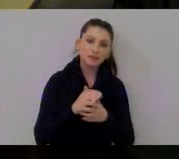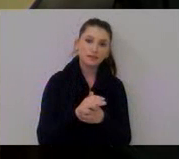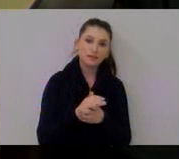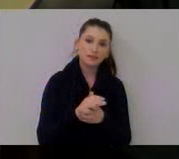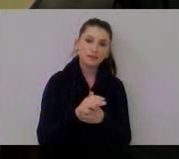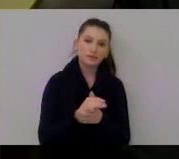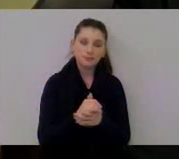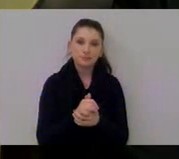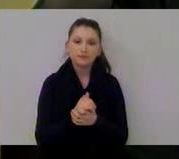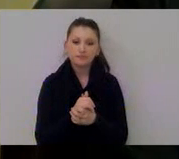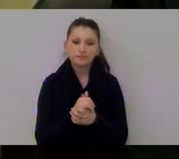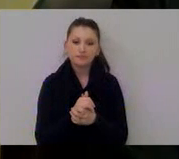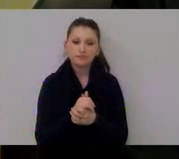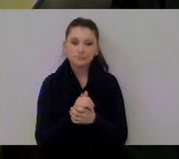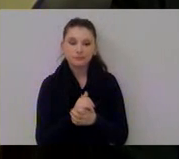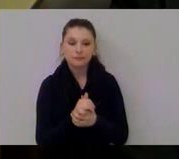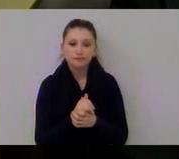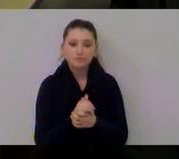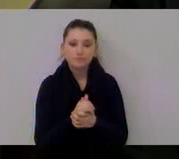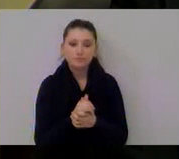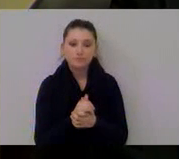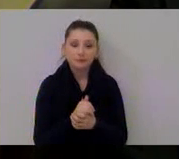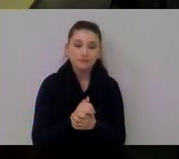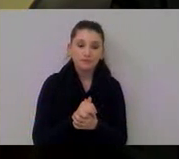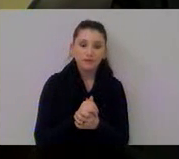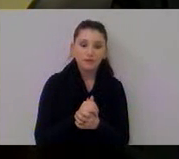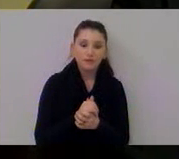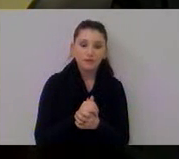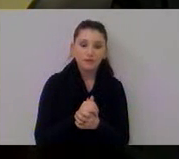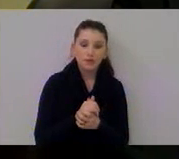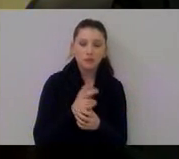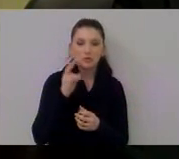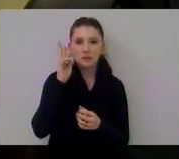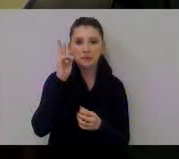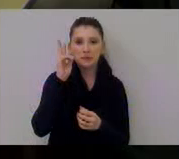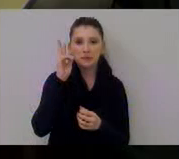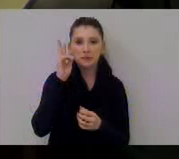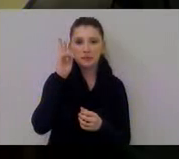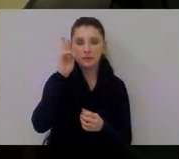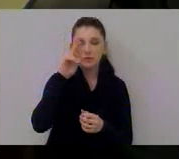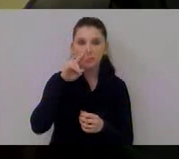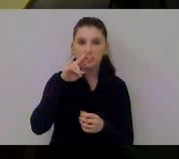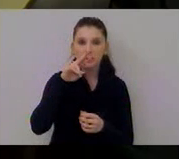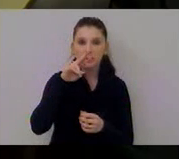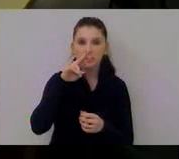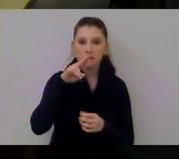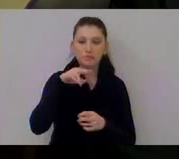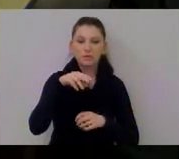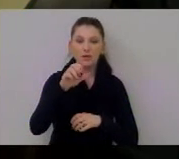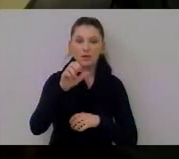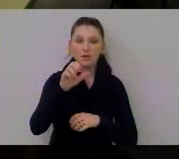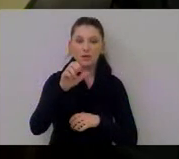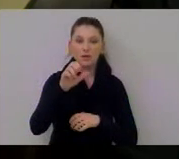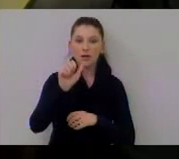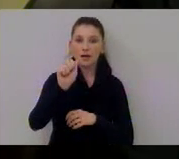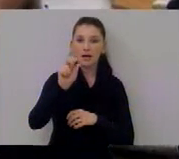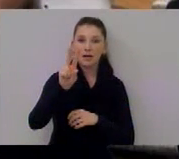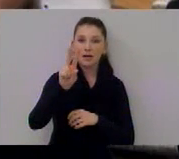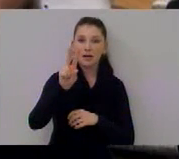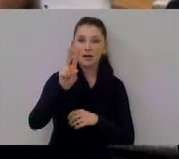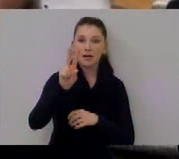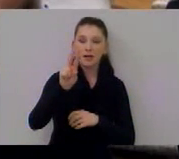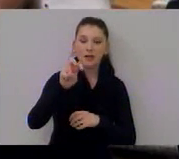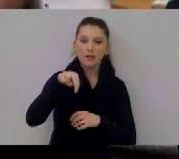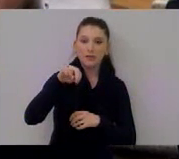Ficamos tão felizes quando vimos a avenida centenária iluminada.